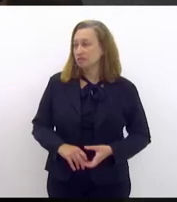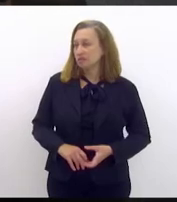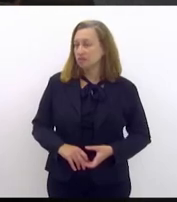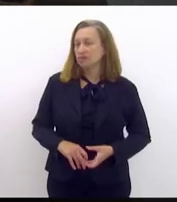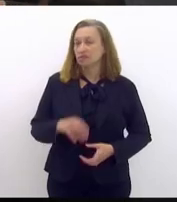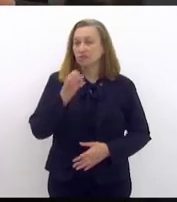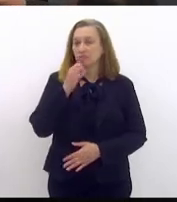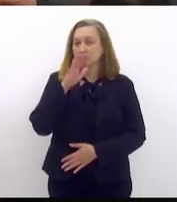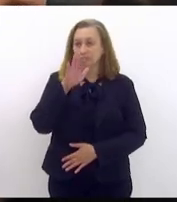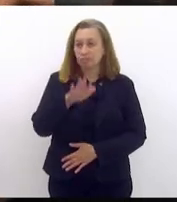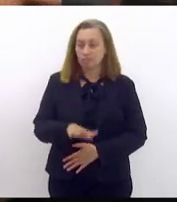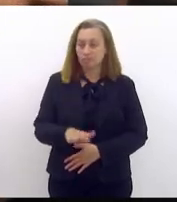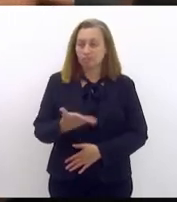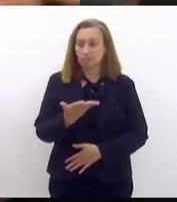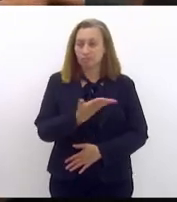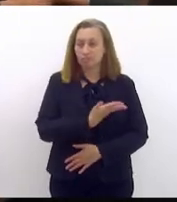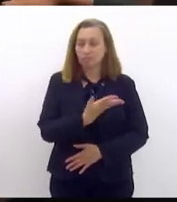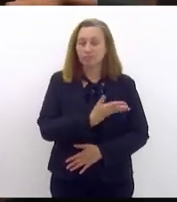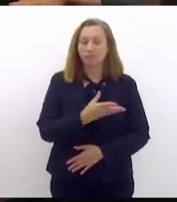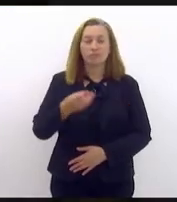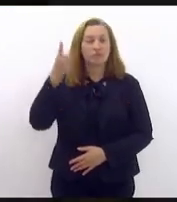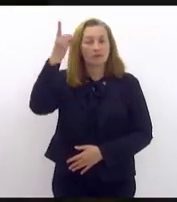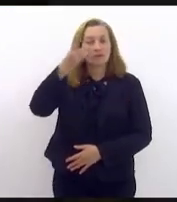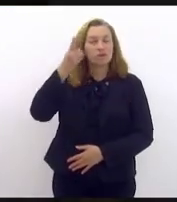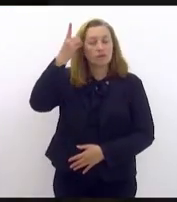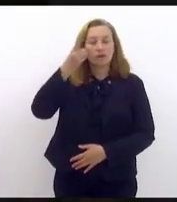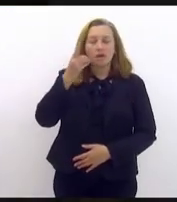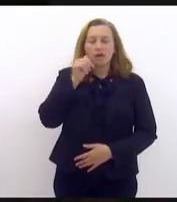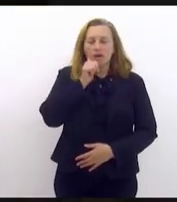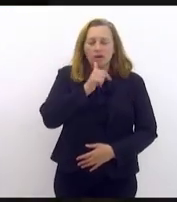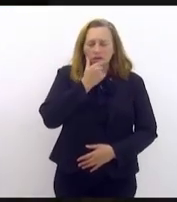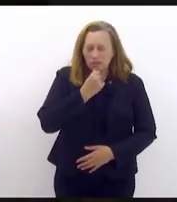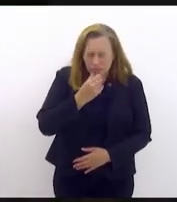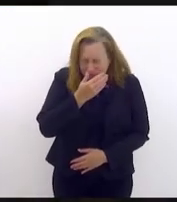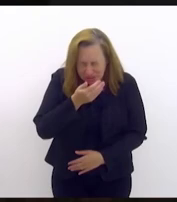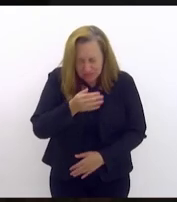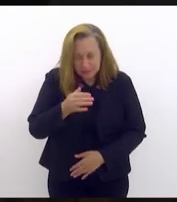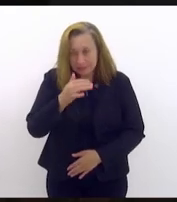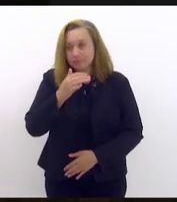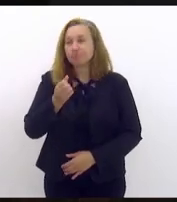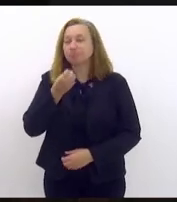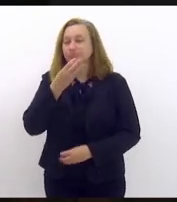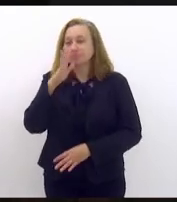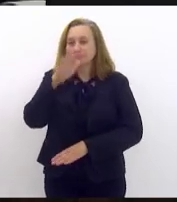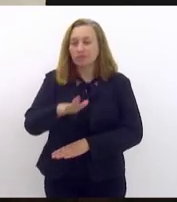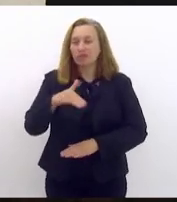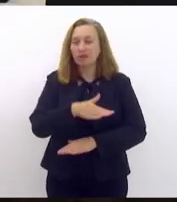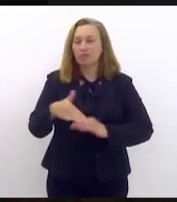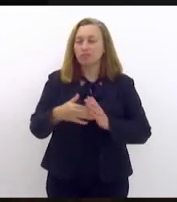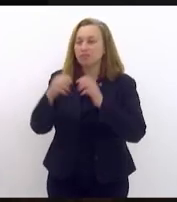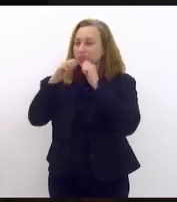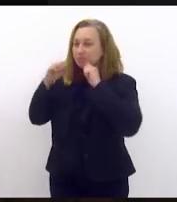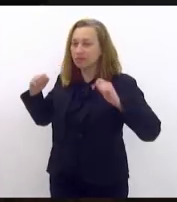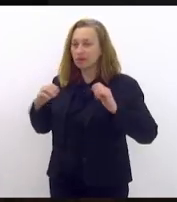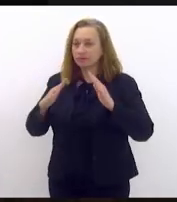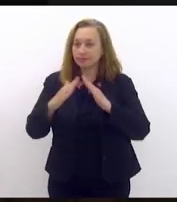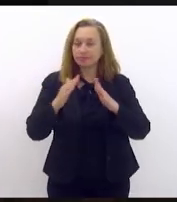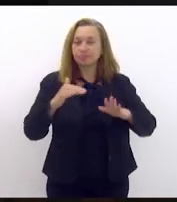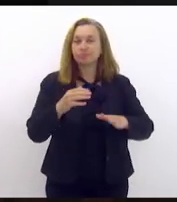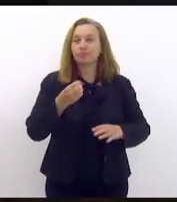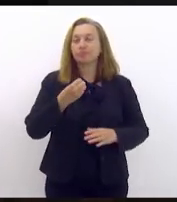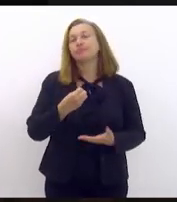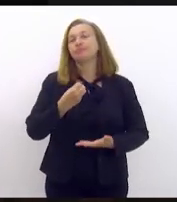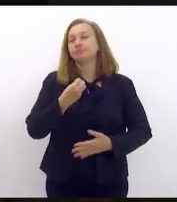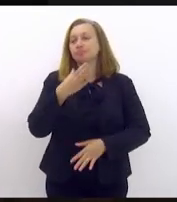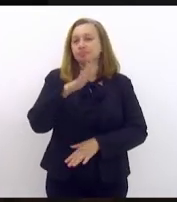Boa tarde, meus nobres deputadas, nobres deputados. Boa tarde a todos os servidores da casa, boa tarde a todos os servidores